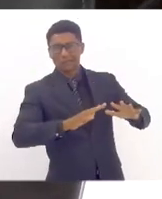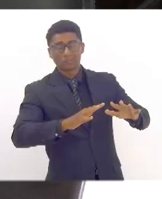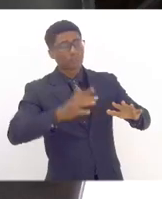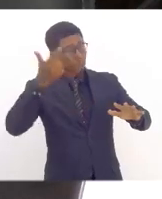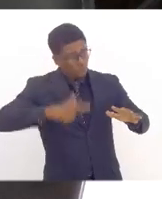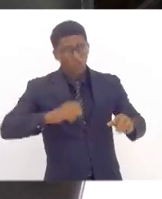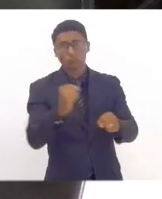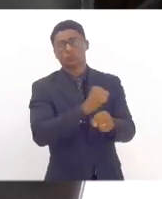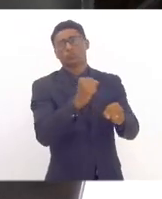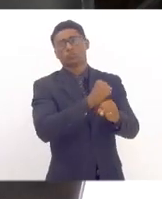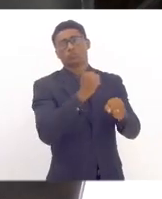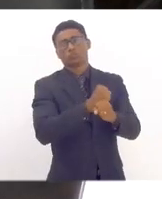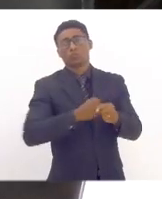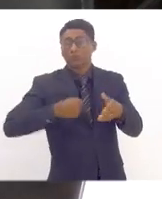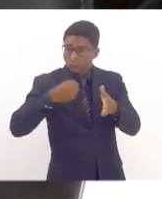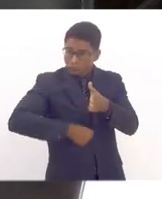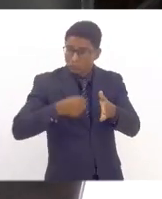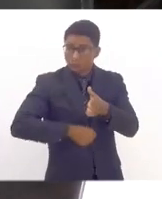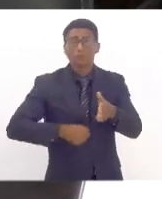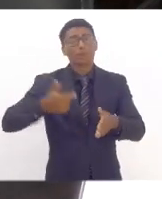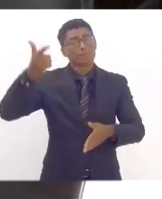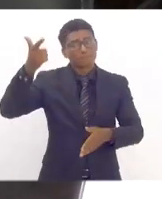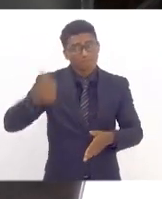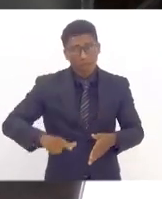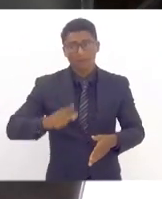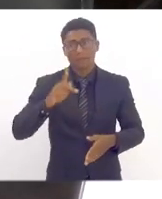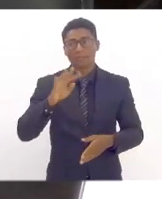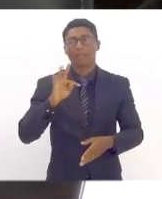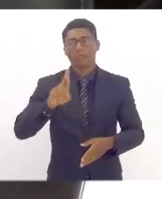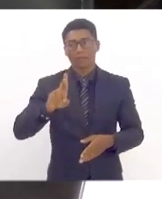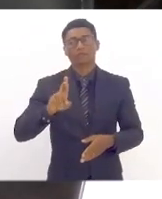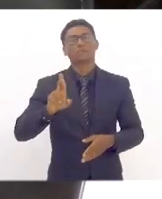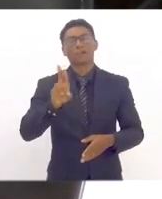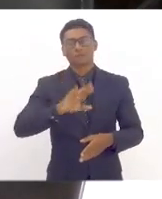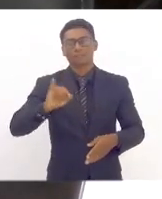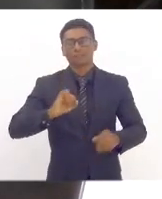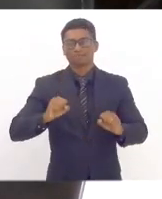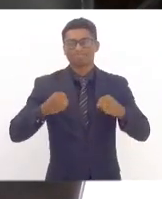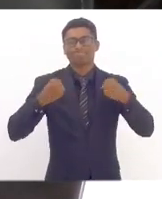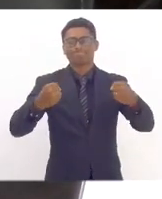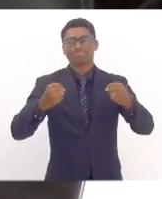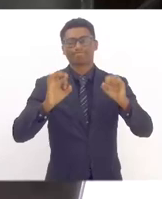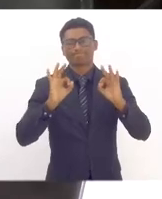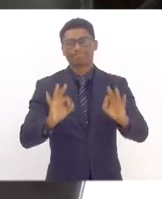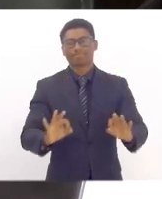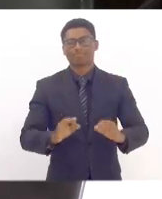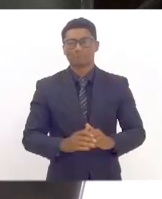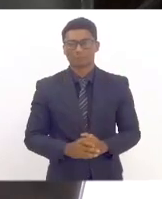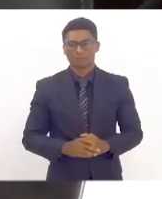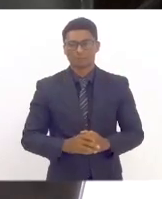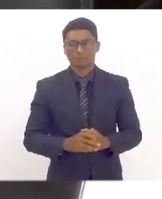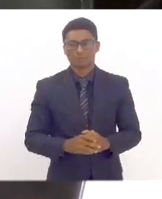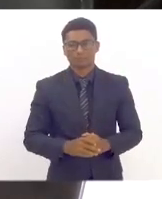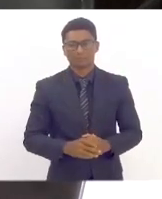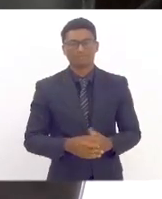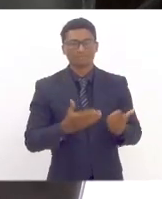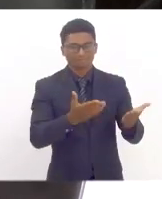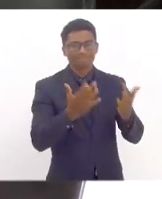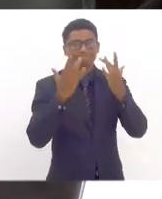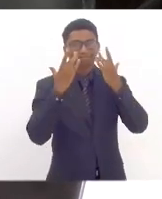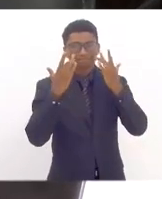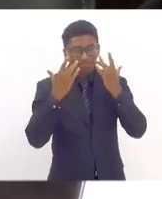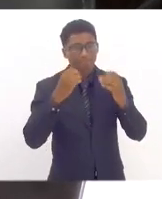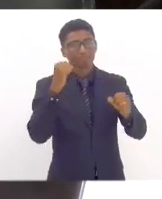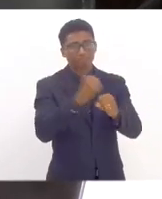a próxima luta né mais uma luta que a PTR gostaria de se engajar é retomar as obras do